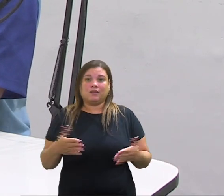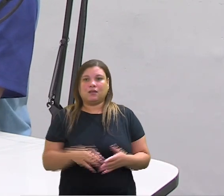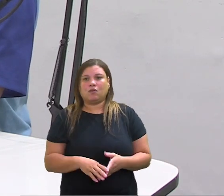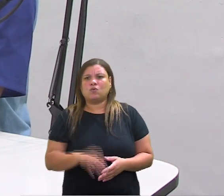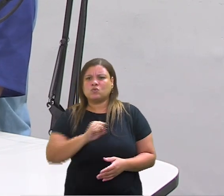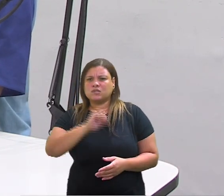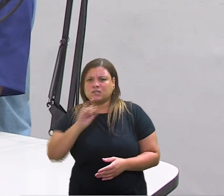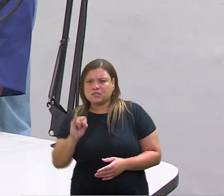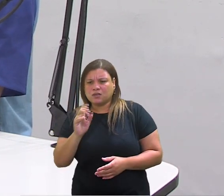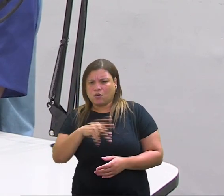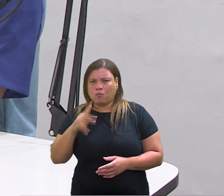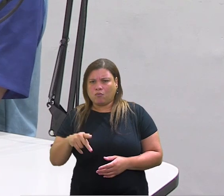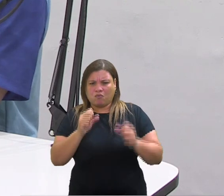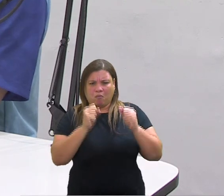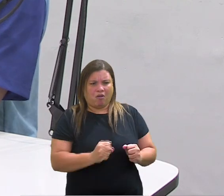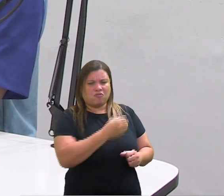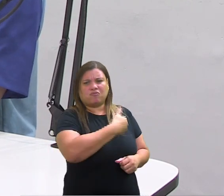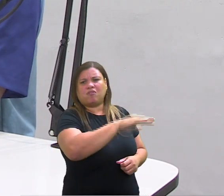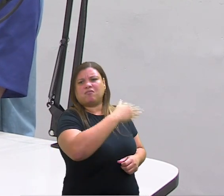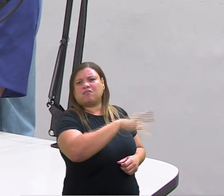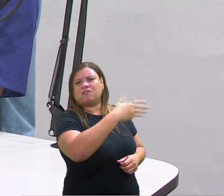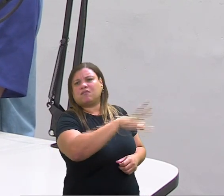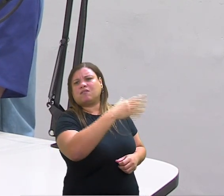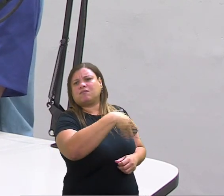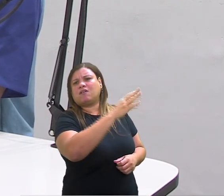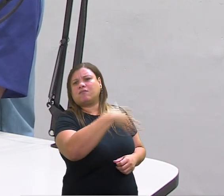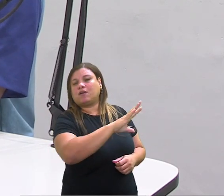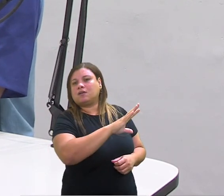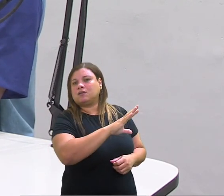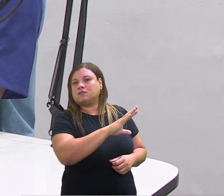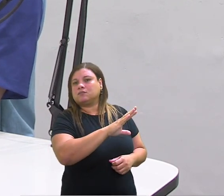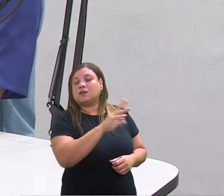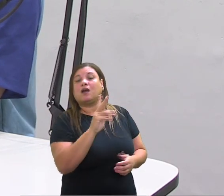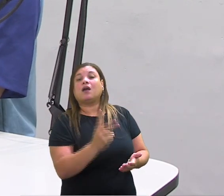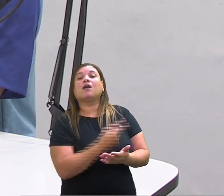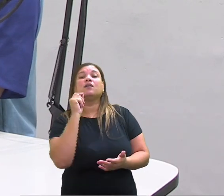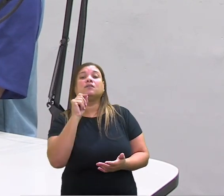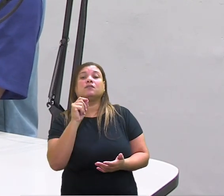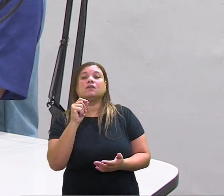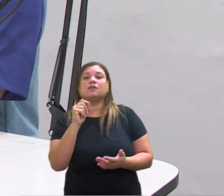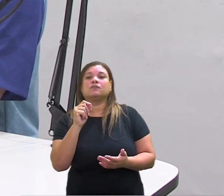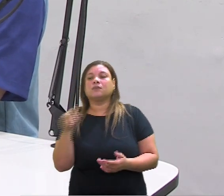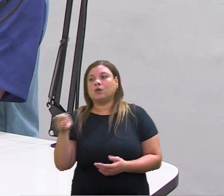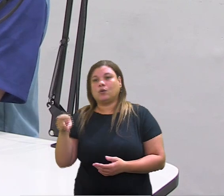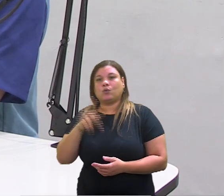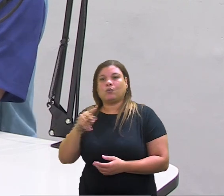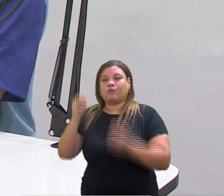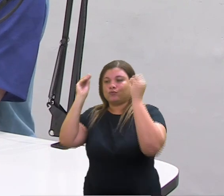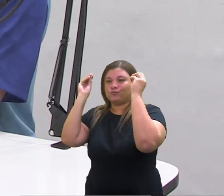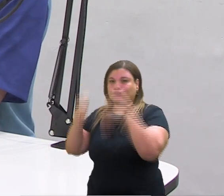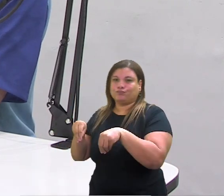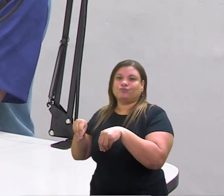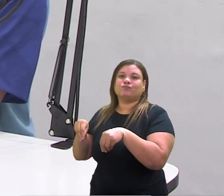não é uma coisa errada, punir o aluno porque ele virou para a professora e chamou ela de chata, disse